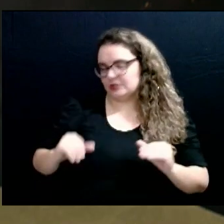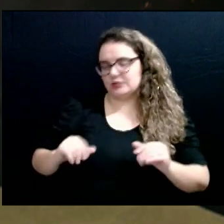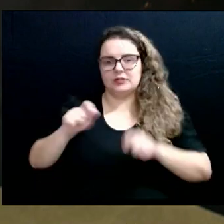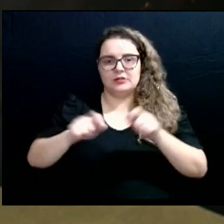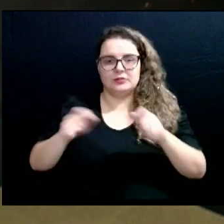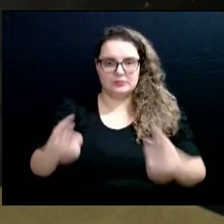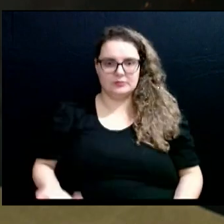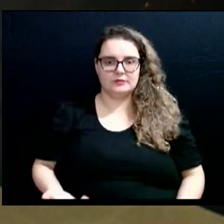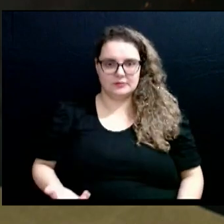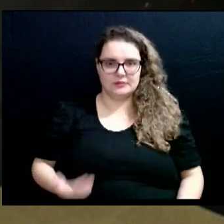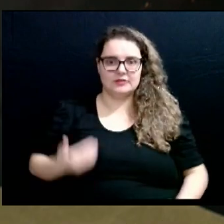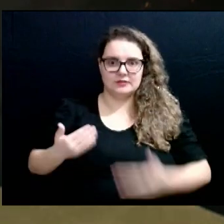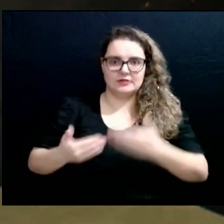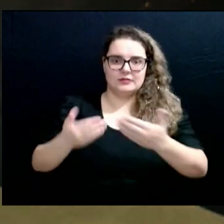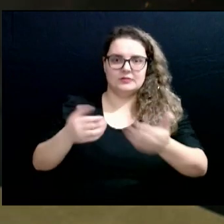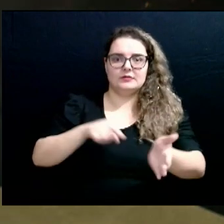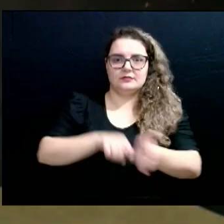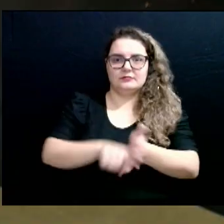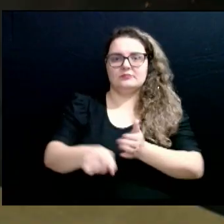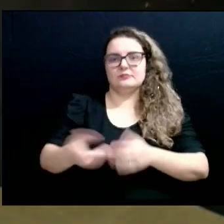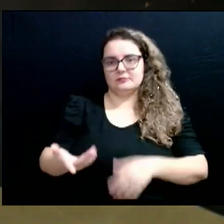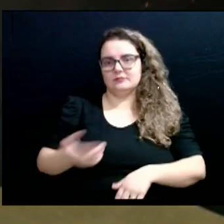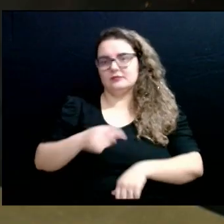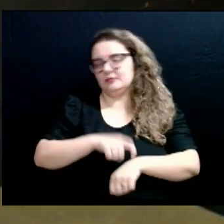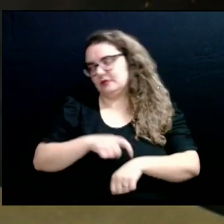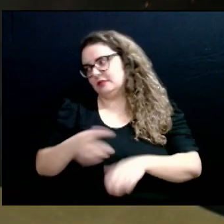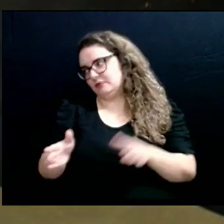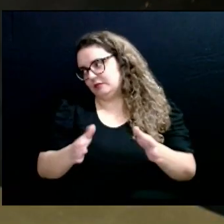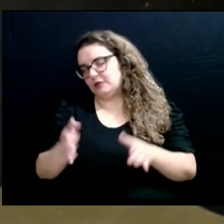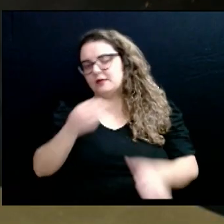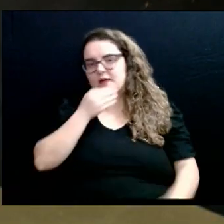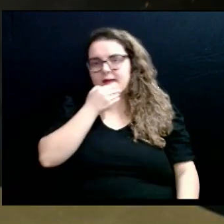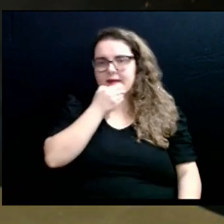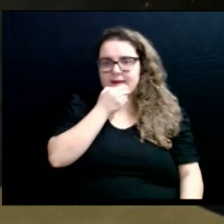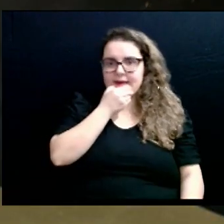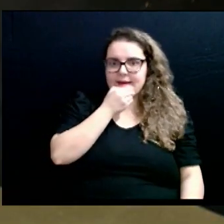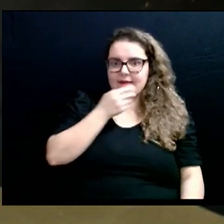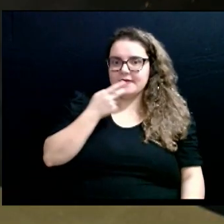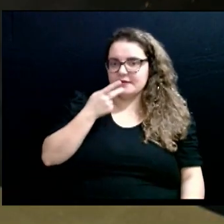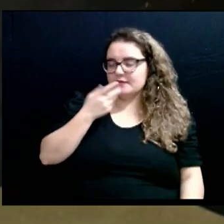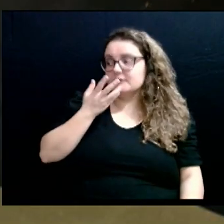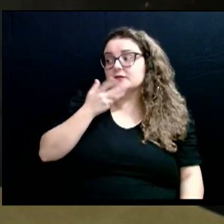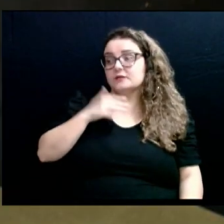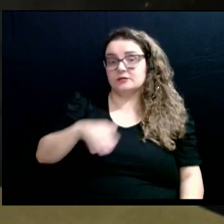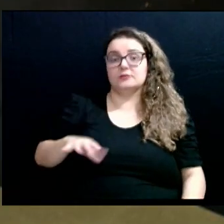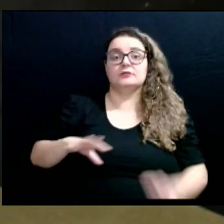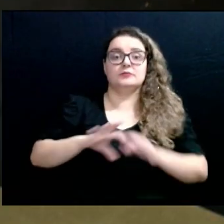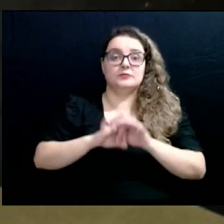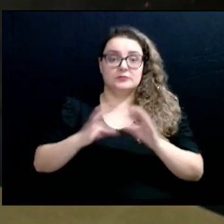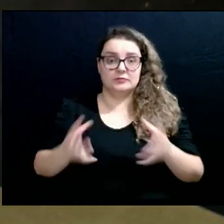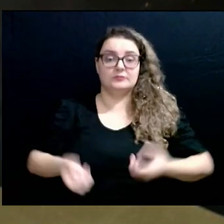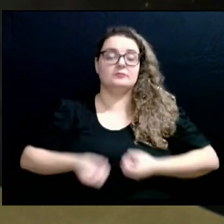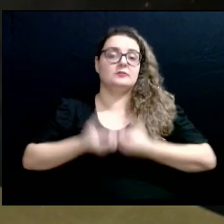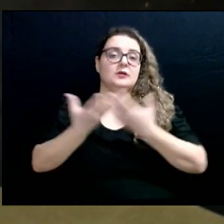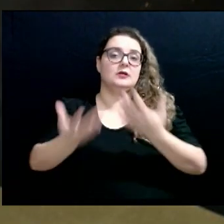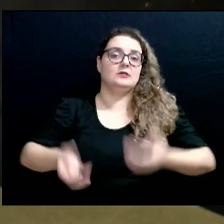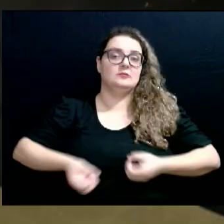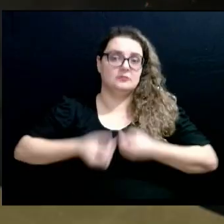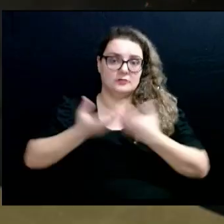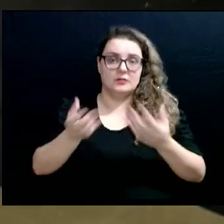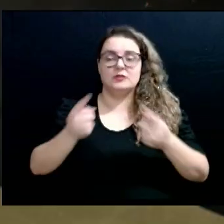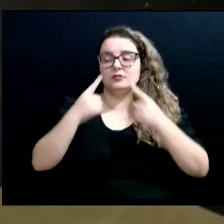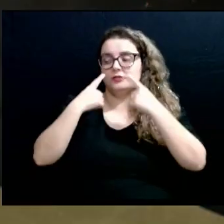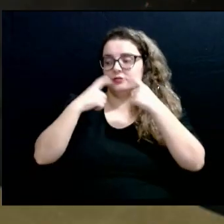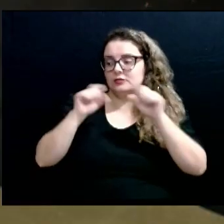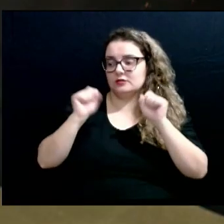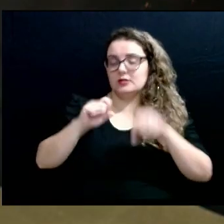essa situação, né? Quando a gente falou da criança, a gente tem que deixar a criança extravasar assim, chorar assim, aí